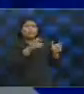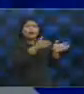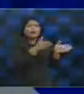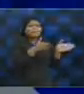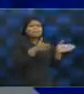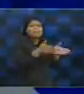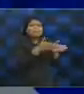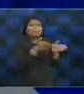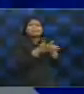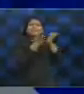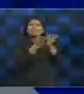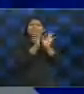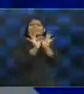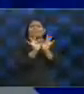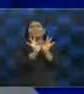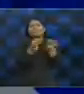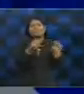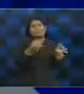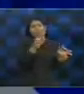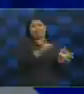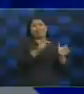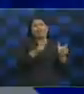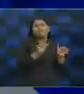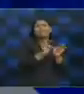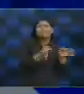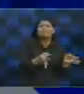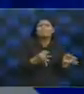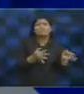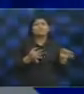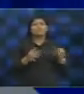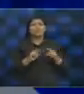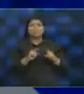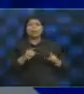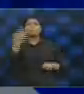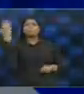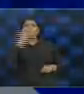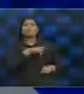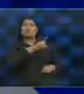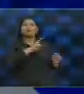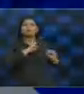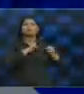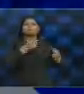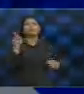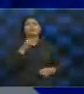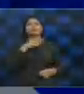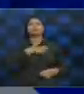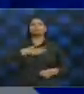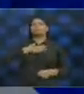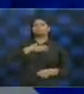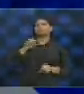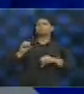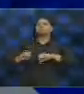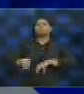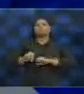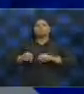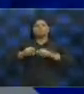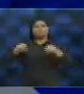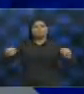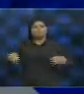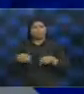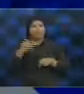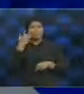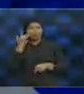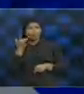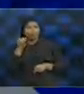humilde, a Vila da Felicidade. De lá veio a maior nota, isso é a maior prova que com os meus professores, que fazem amanhã o seu dia, é o dia deles,